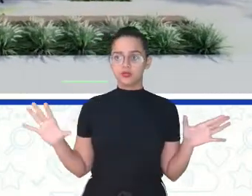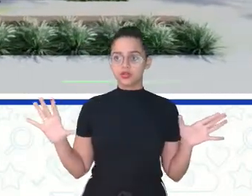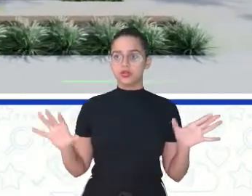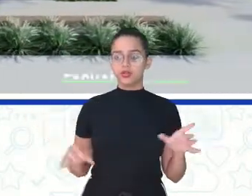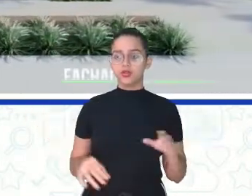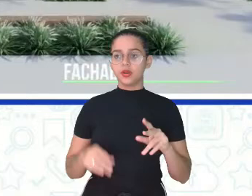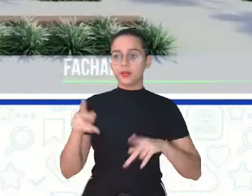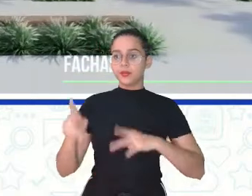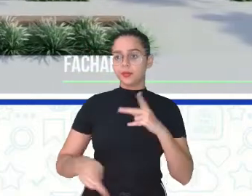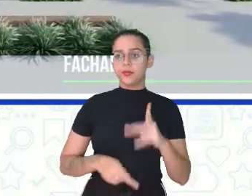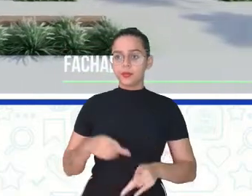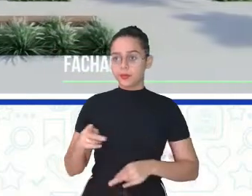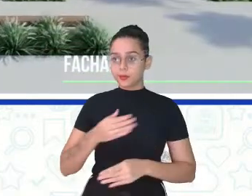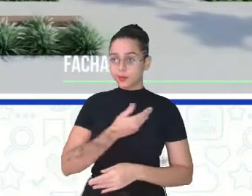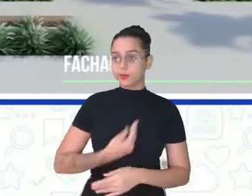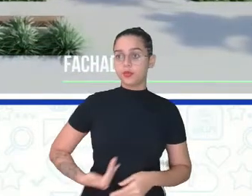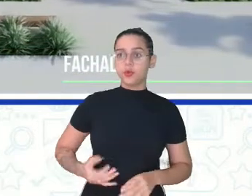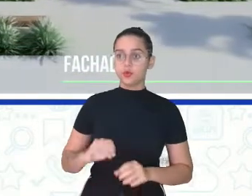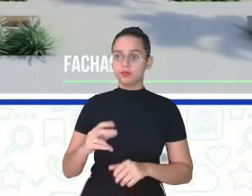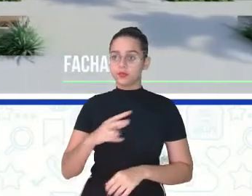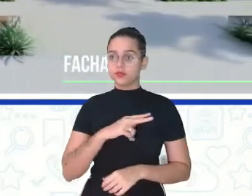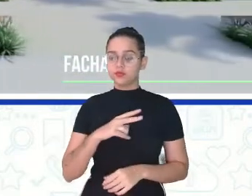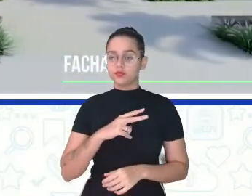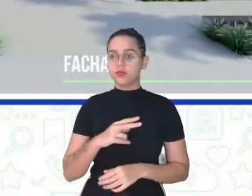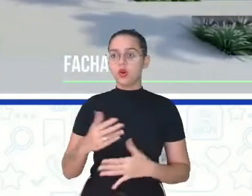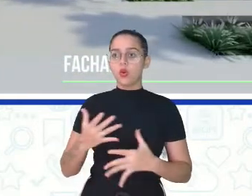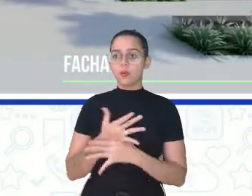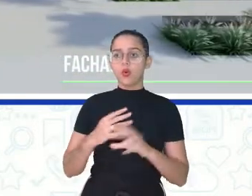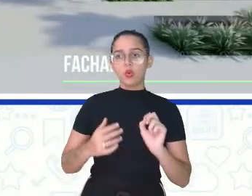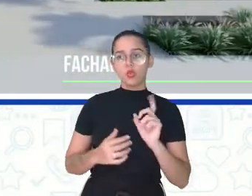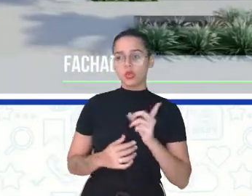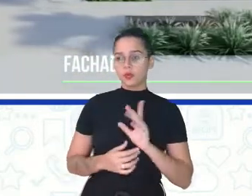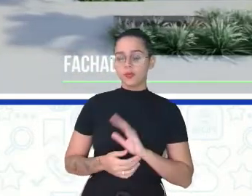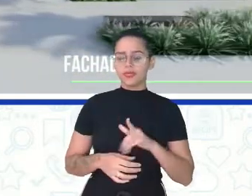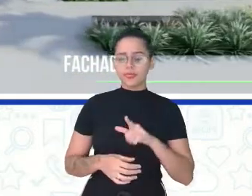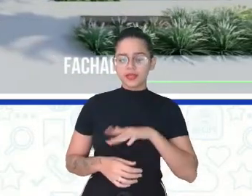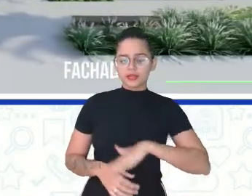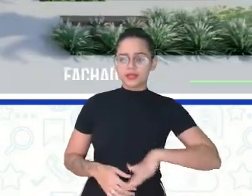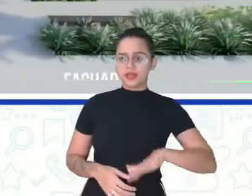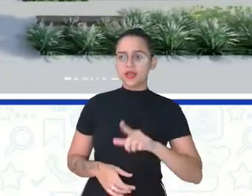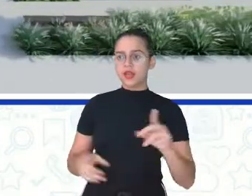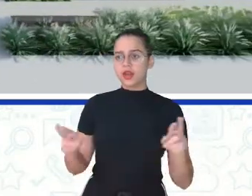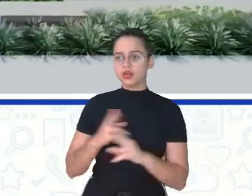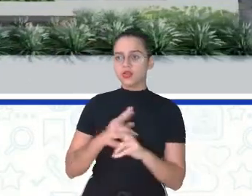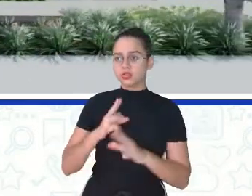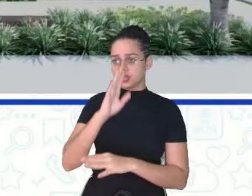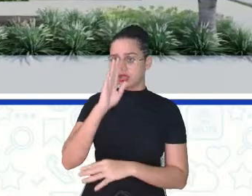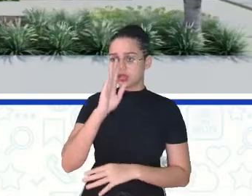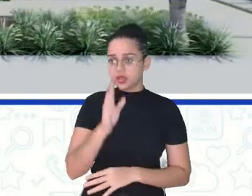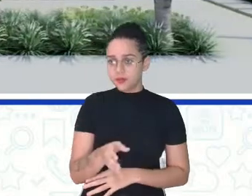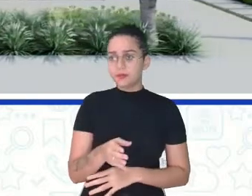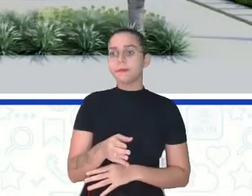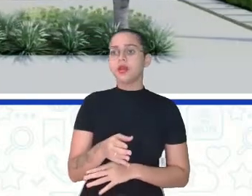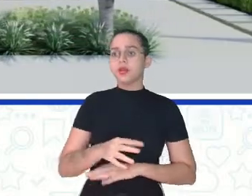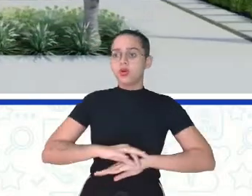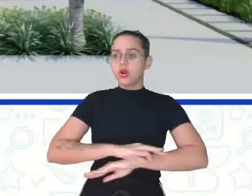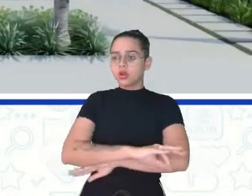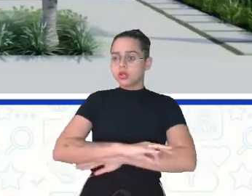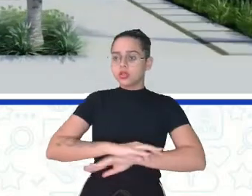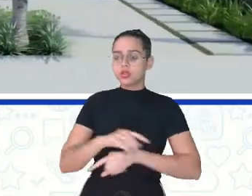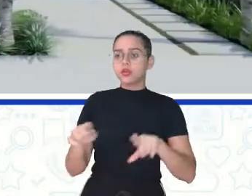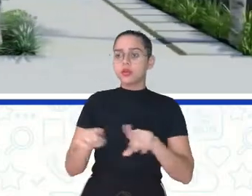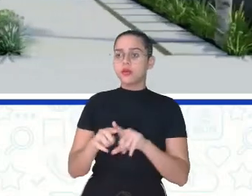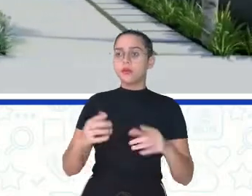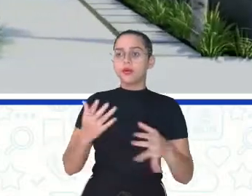sendo eles públicos ou privados, urbanos ou não. Essa área ela é relacionada diretamente com a arquitetura e com o